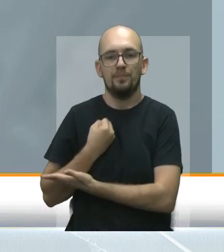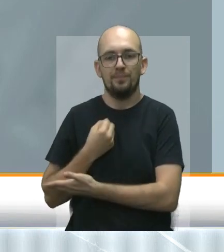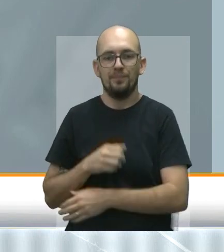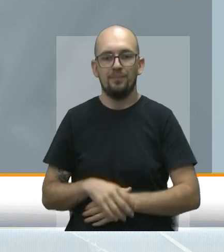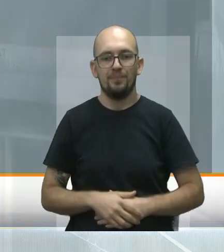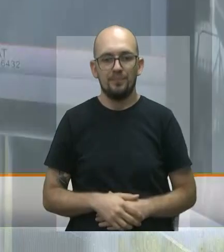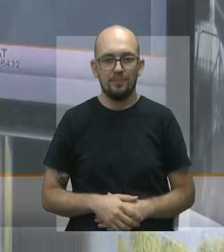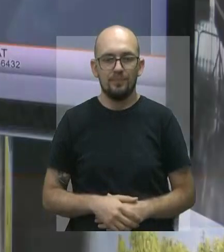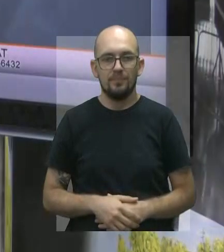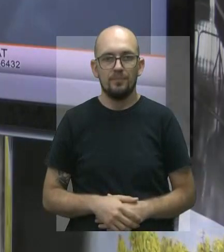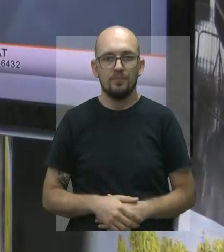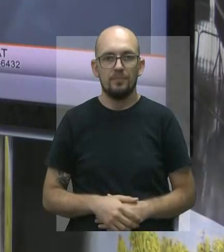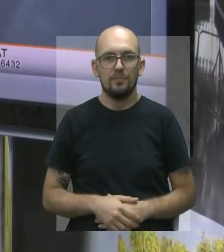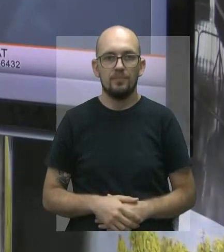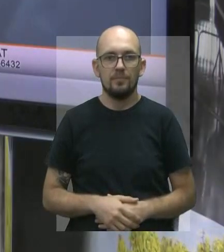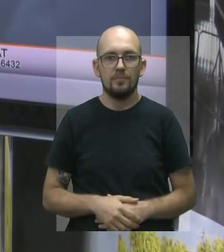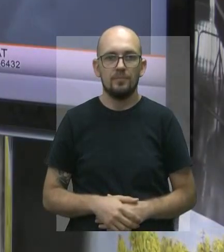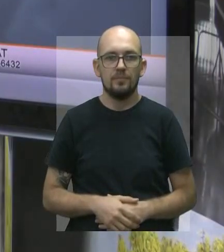3622-6997 ou